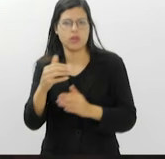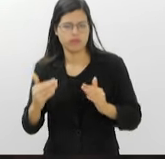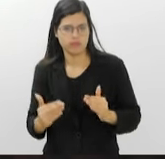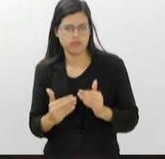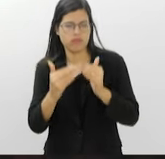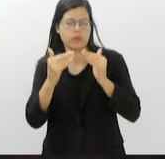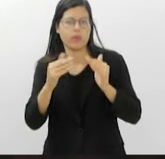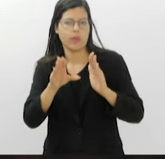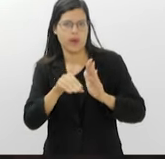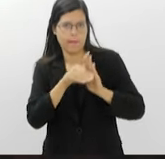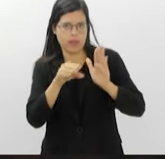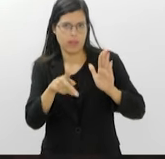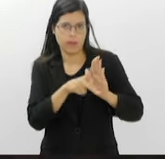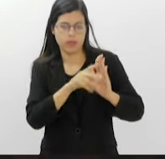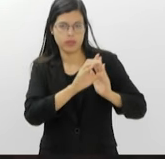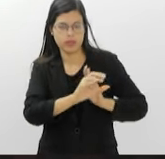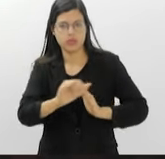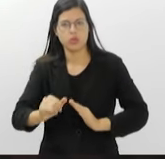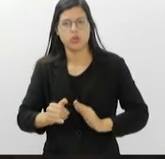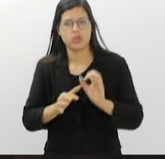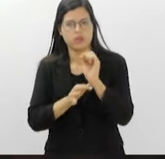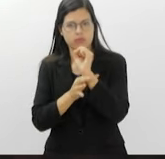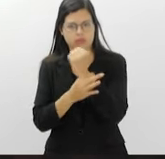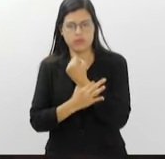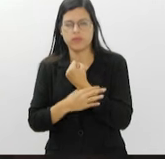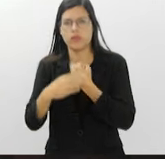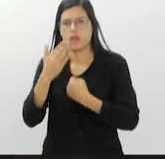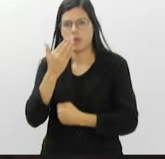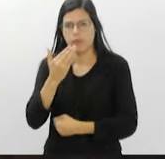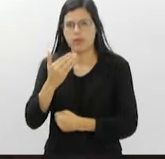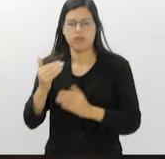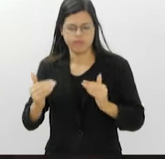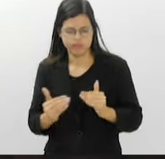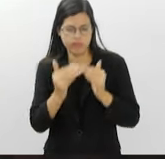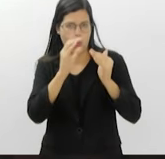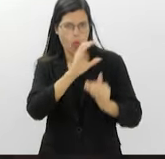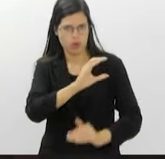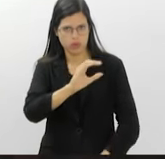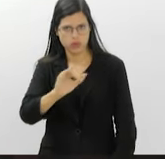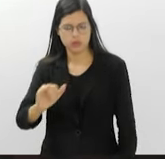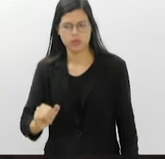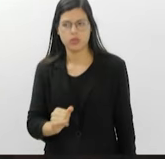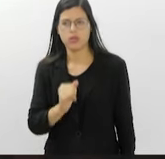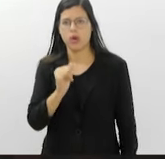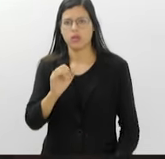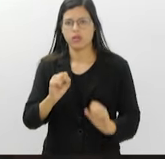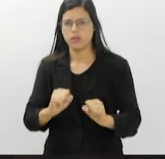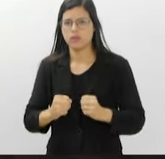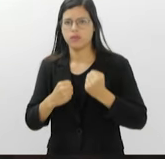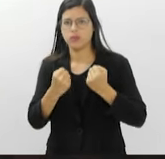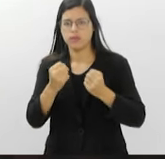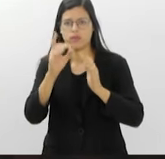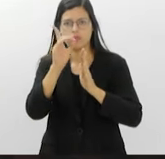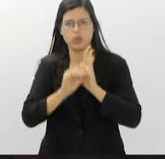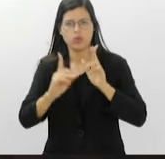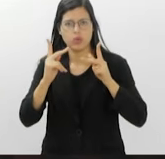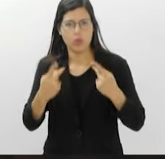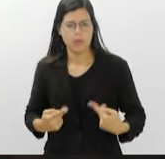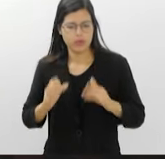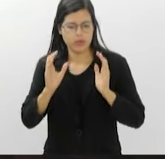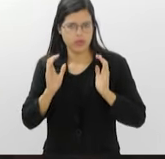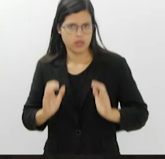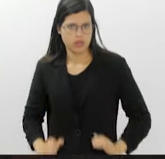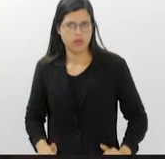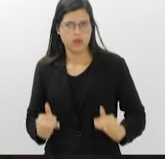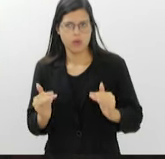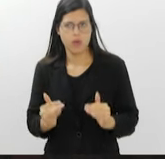da CCJ, Segurança Alimentar, favorável com a emenda da CCJ, Defesa dos Direitos Humanos, Cidadania,